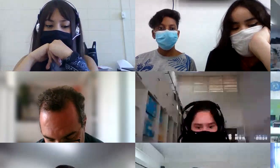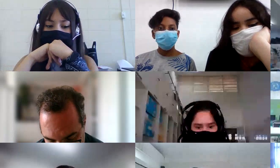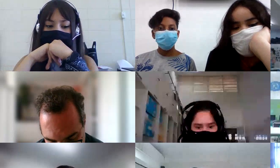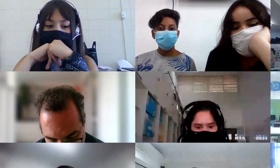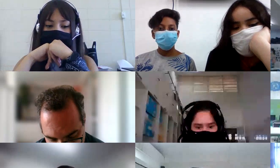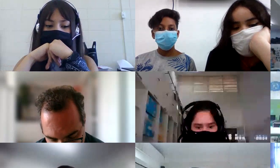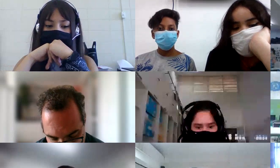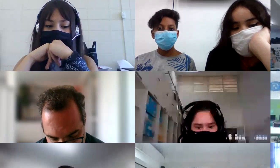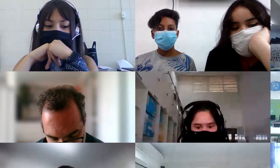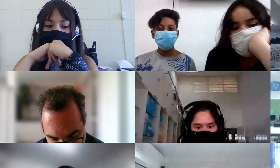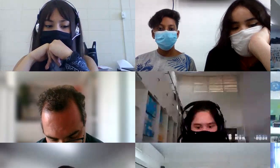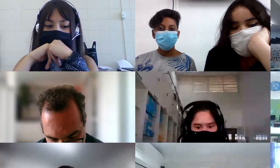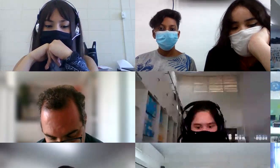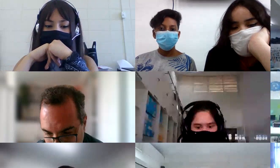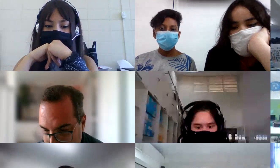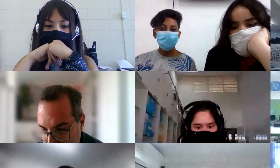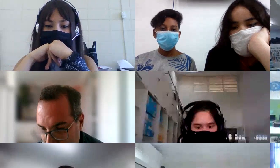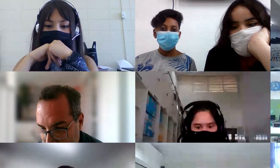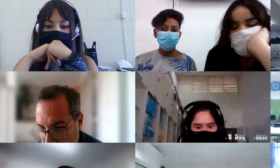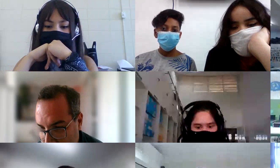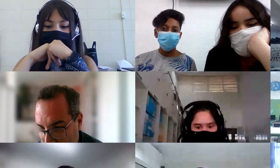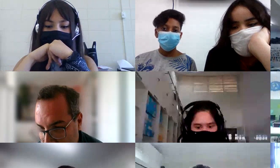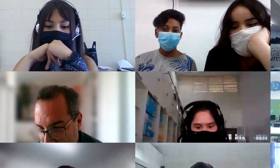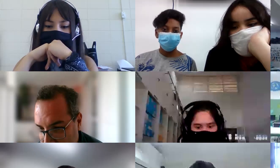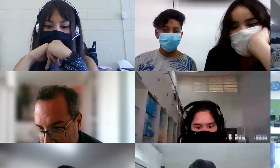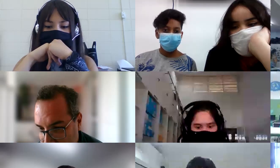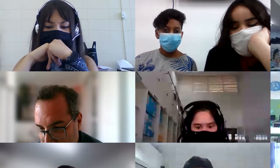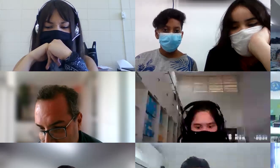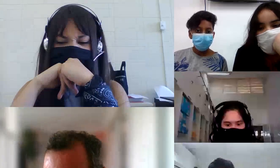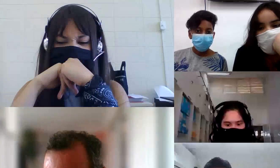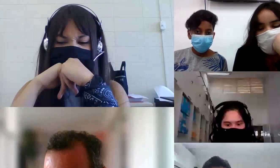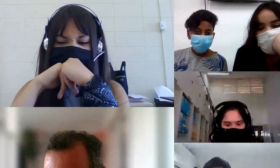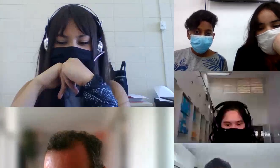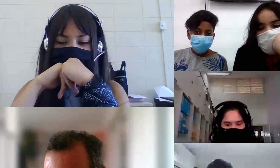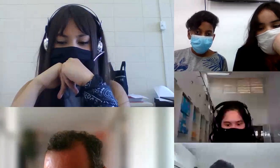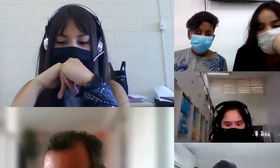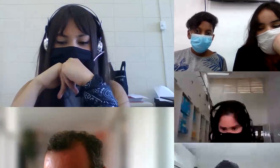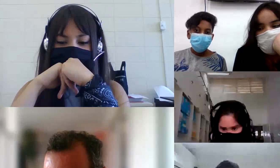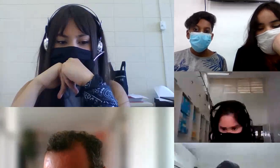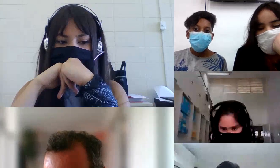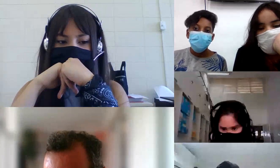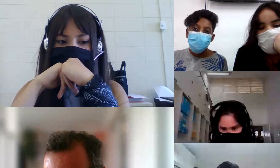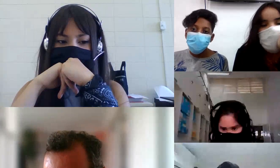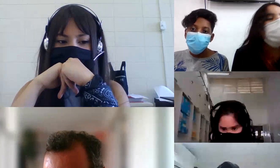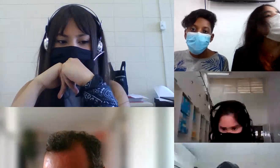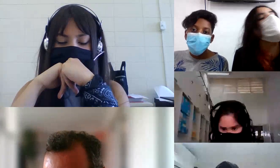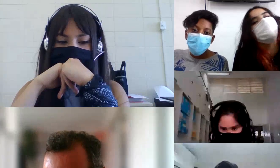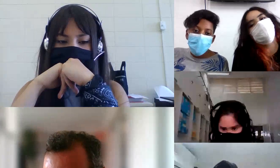Igor?